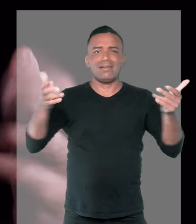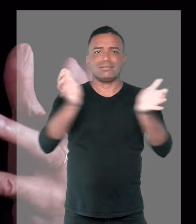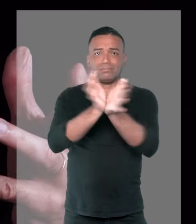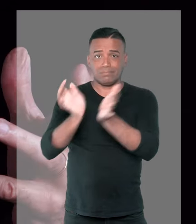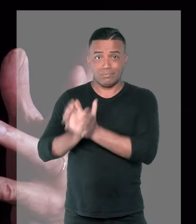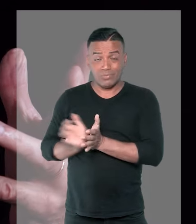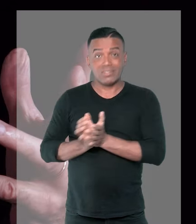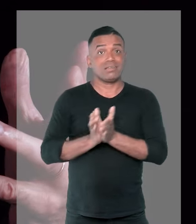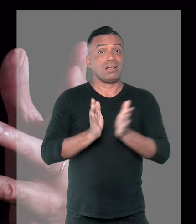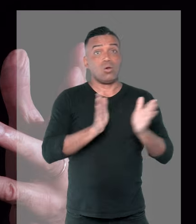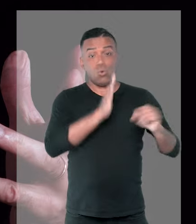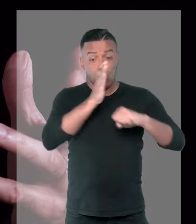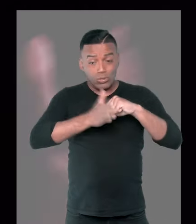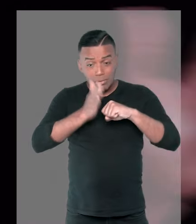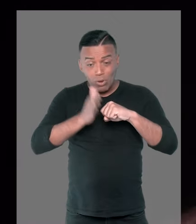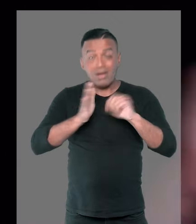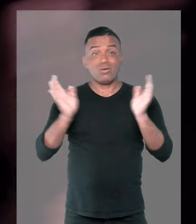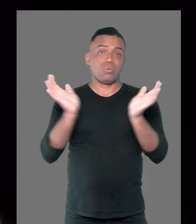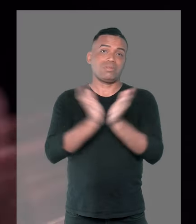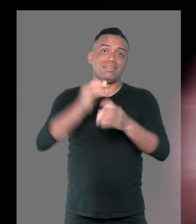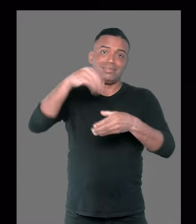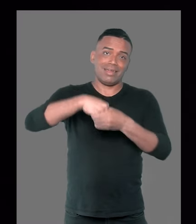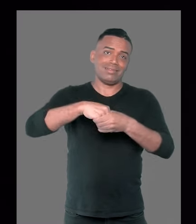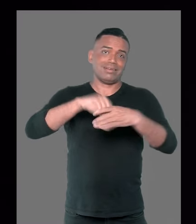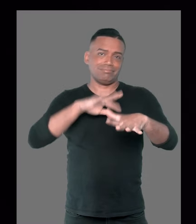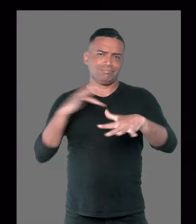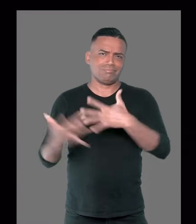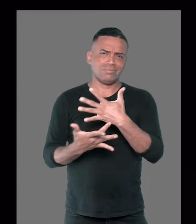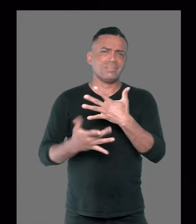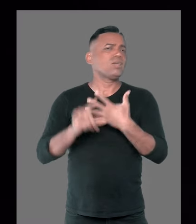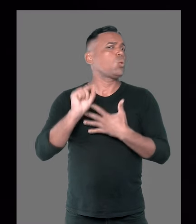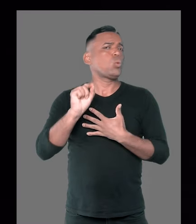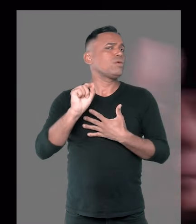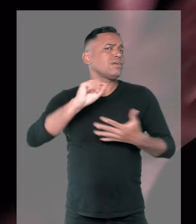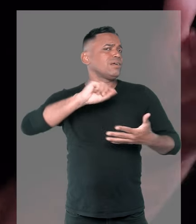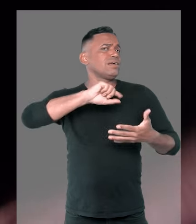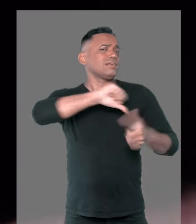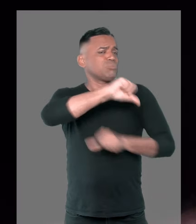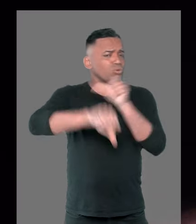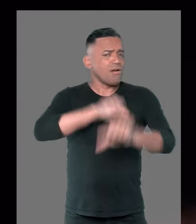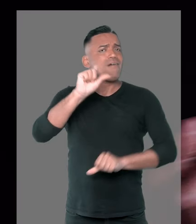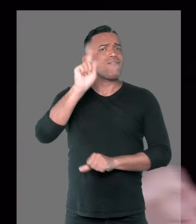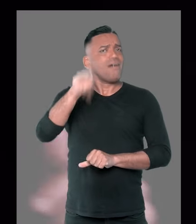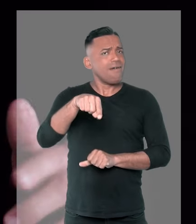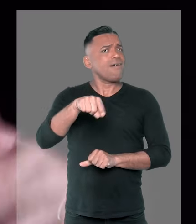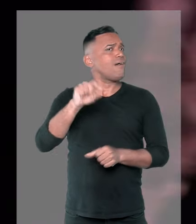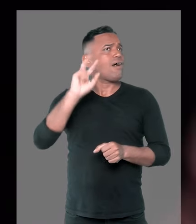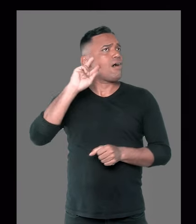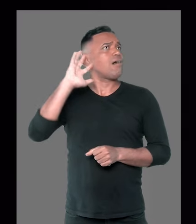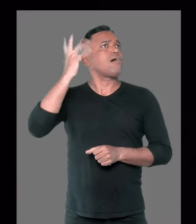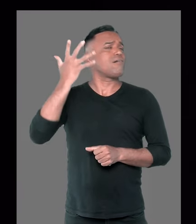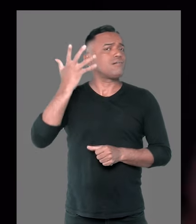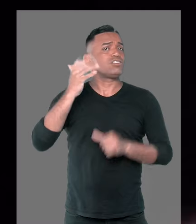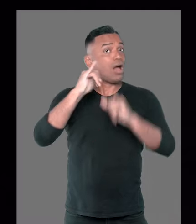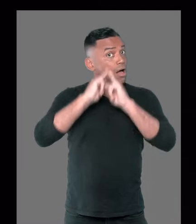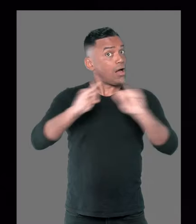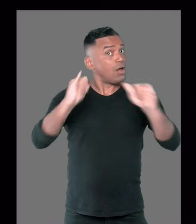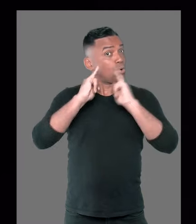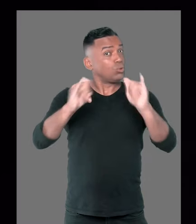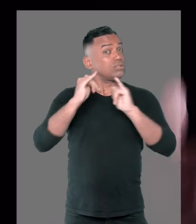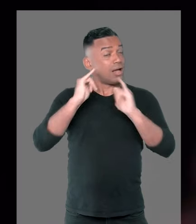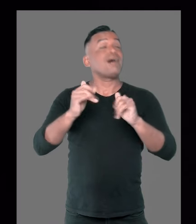contemporâneas nas redes sociais o que que essa transformação faz e ela já vinha sendo anunciada por muito por